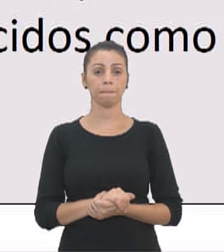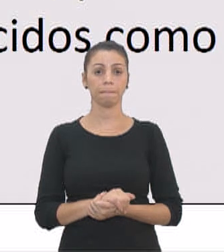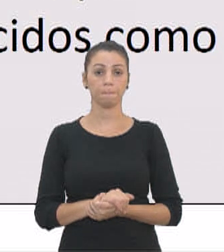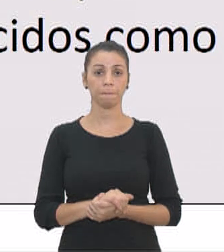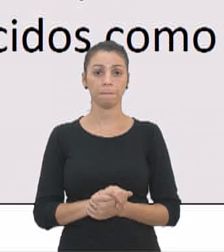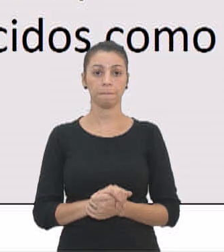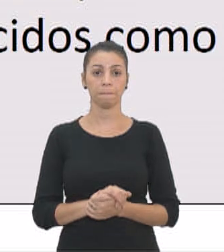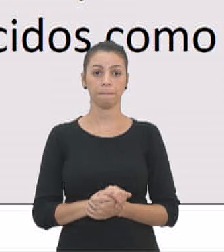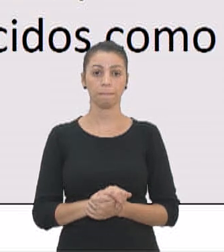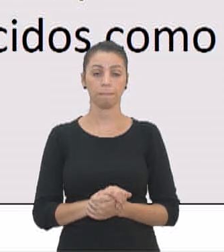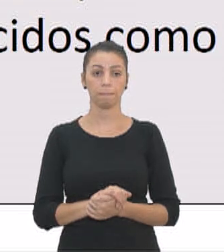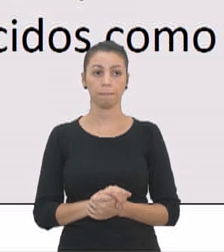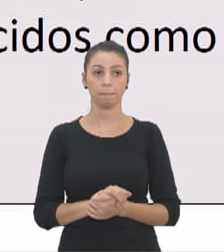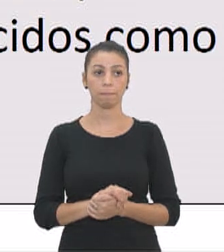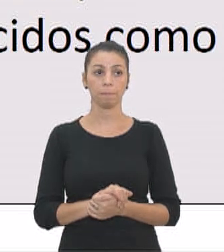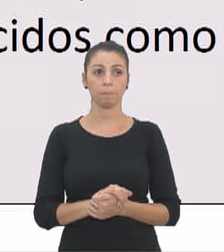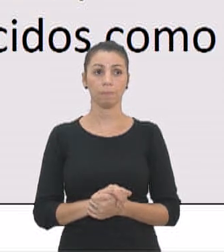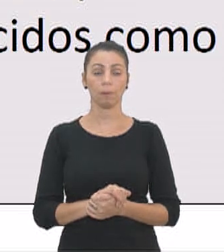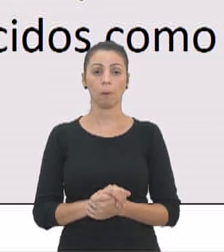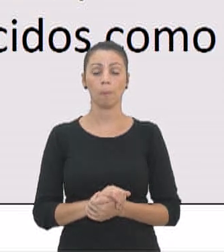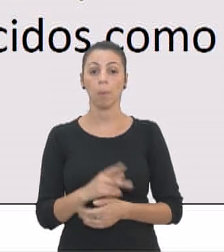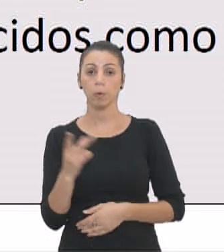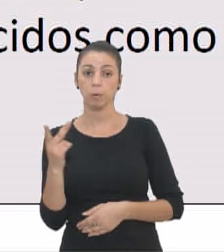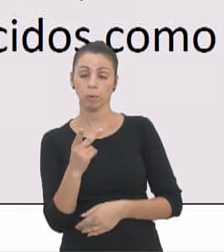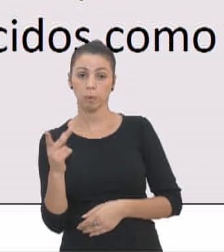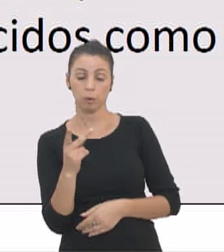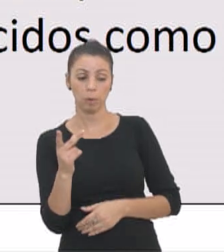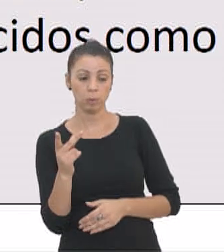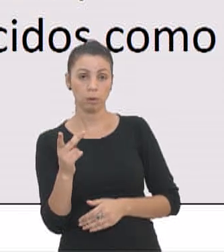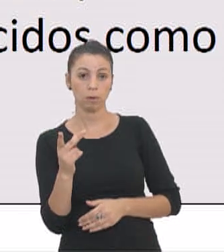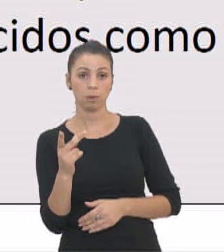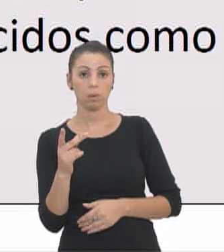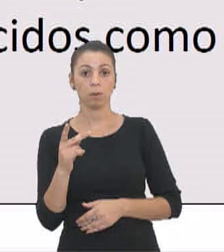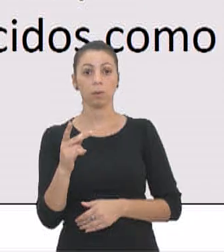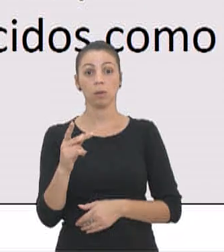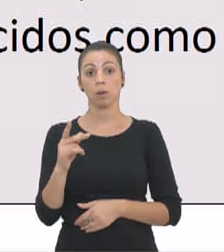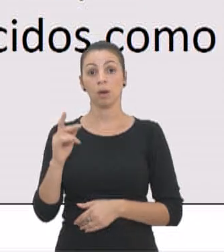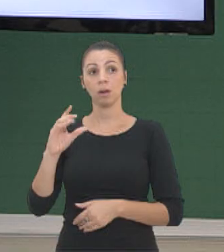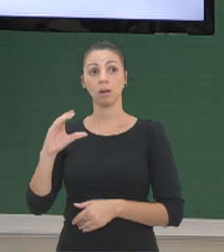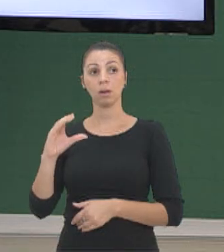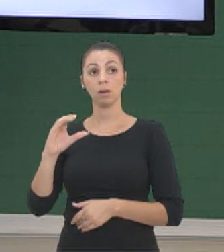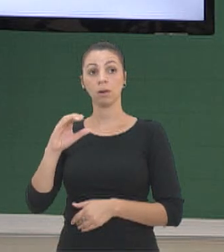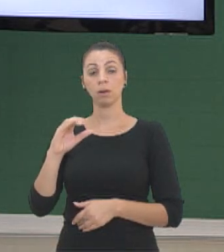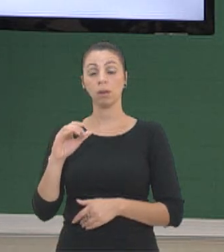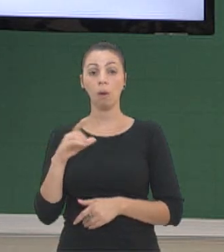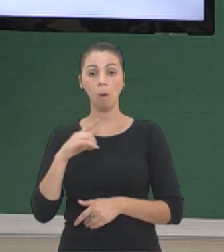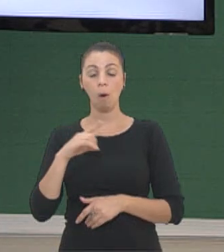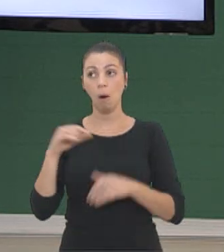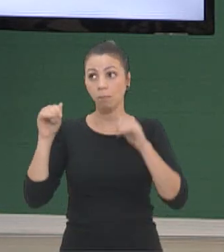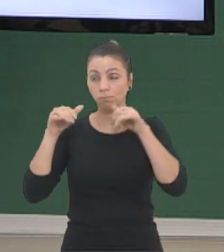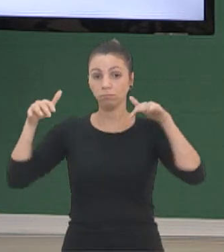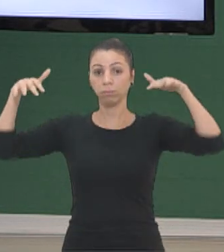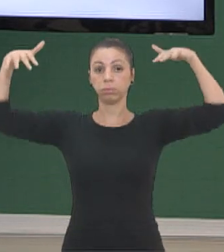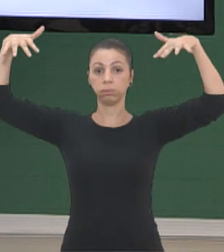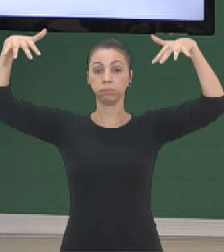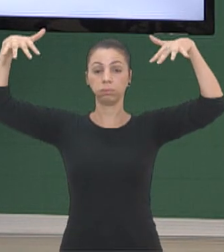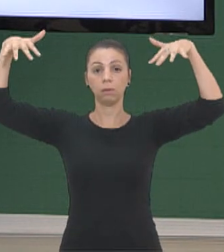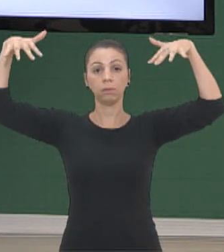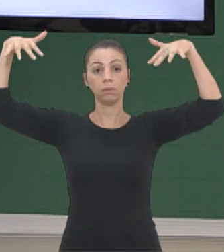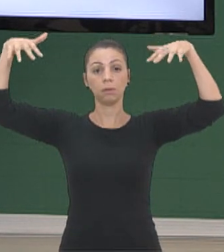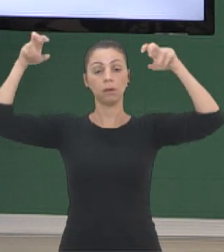Bom, Cordeliers jacobinos sentavam-se nos bancos mais altos, por isso que eles eram chamados de montanheses. Então, eles ficavam bem no alto ali da